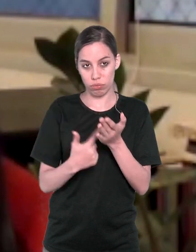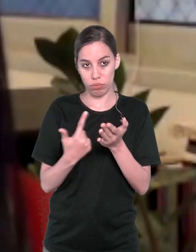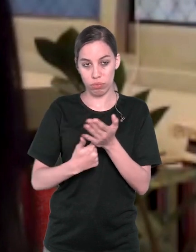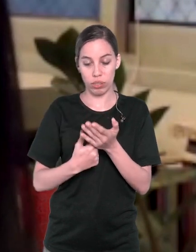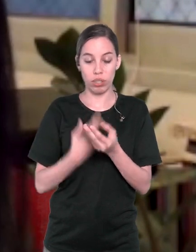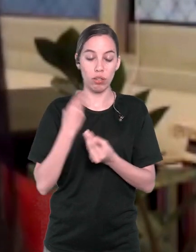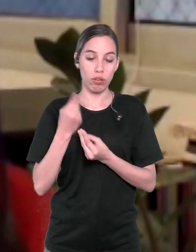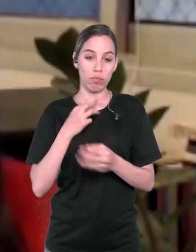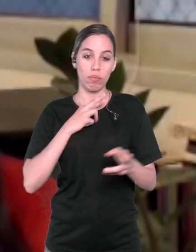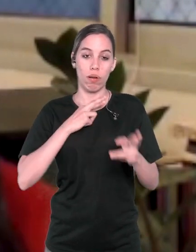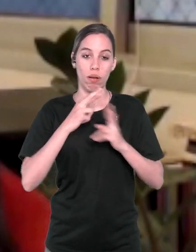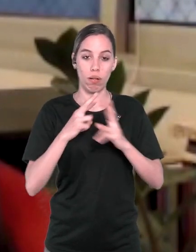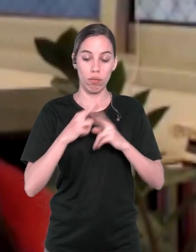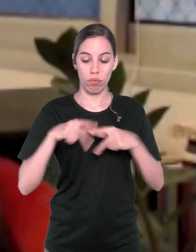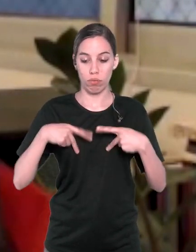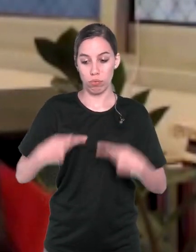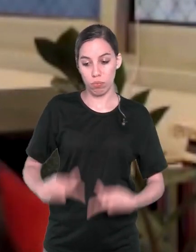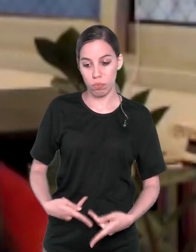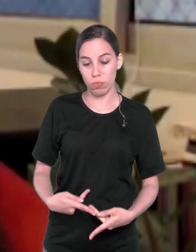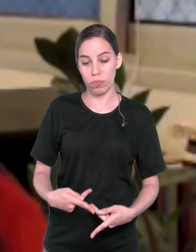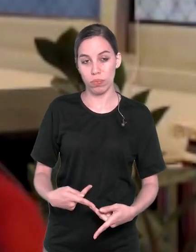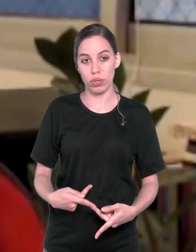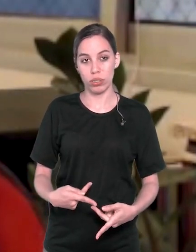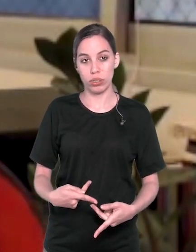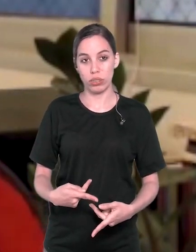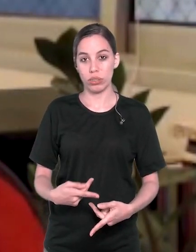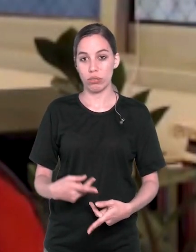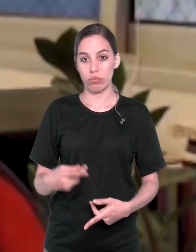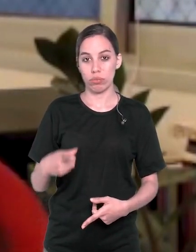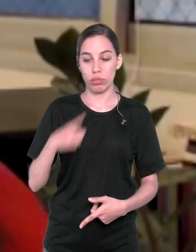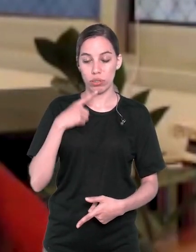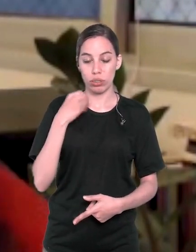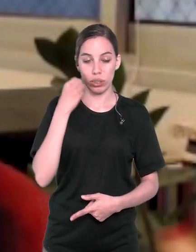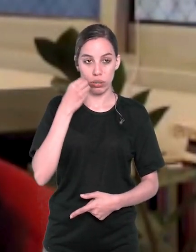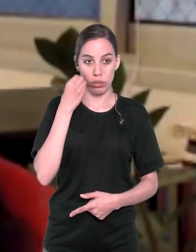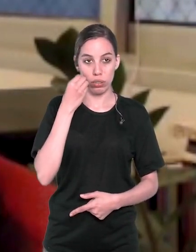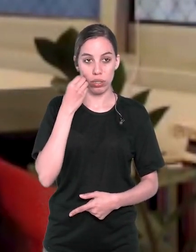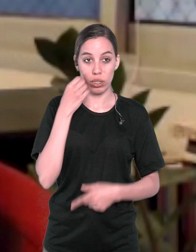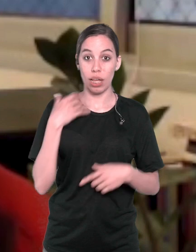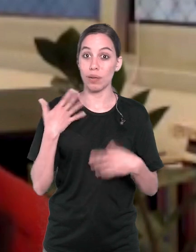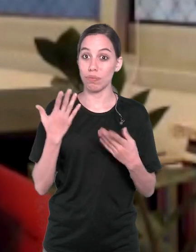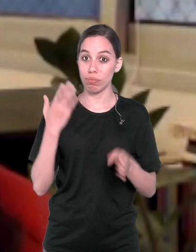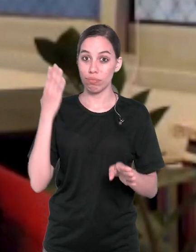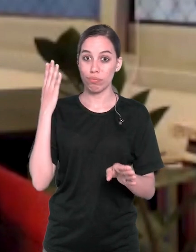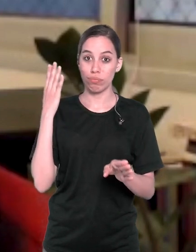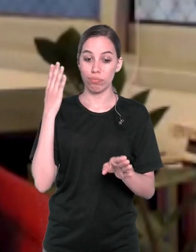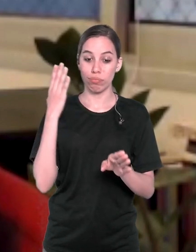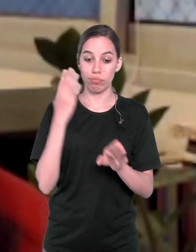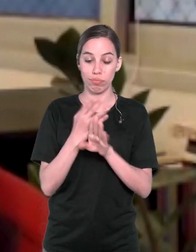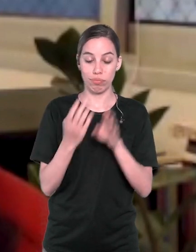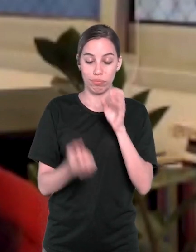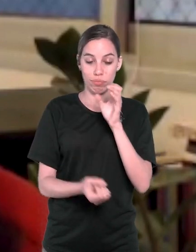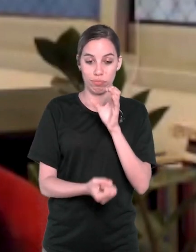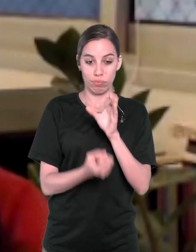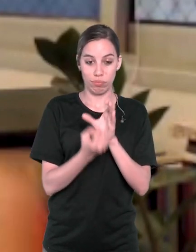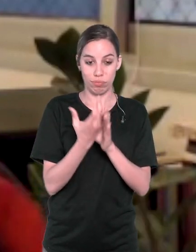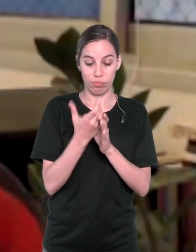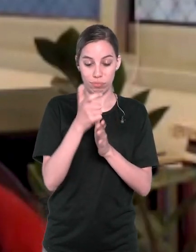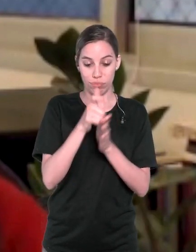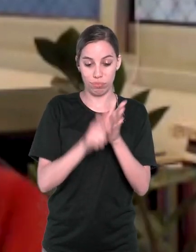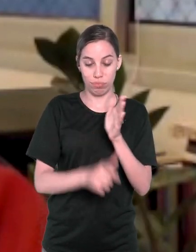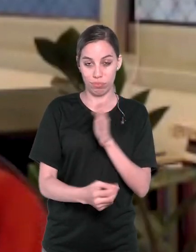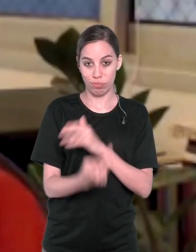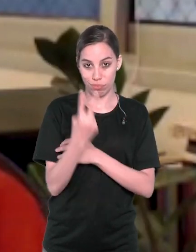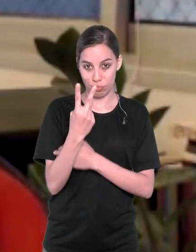dos humanos, né, com essa experiência. Foi quando surgiu esse capítulo, que eu